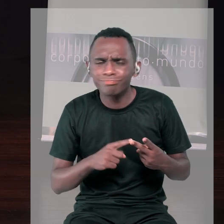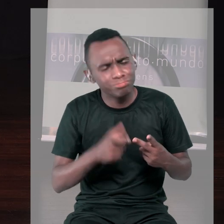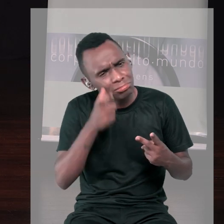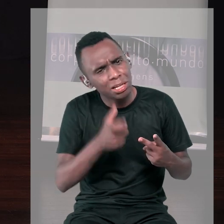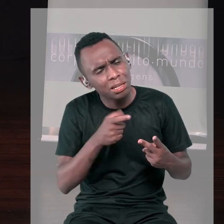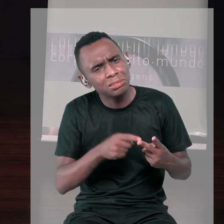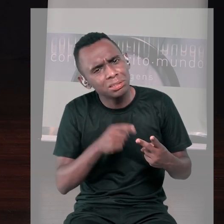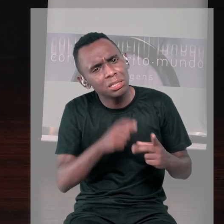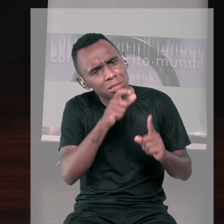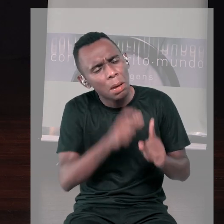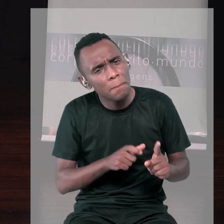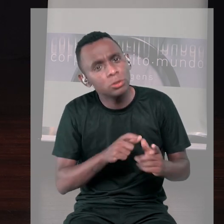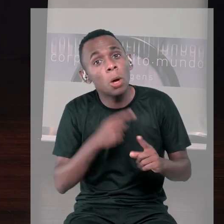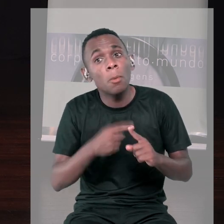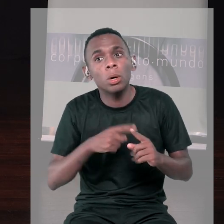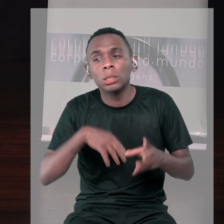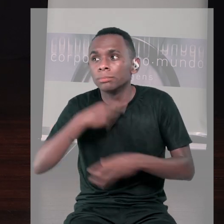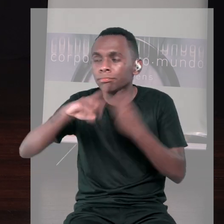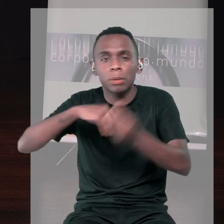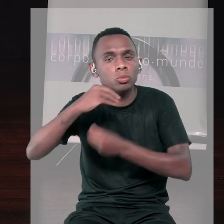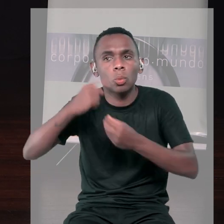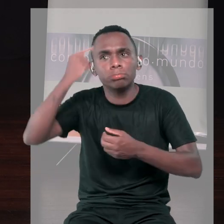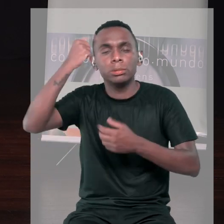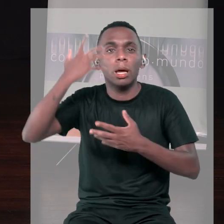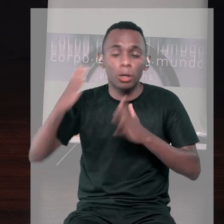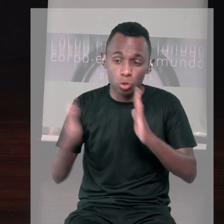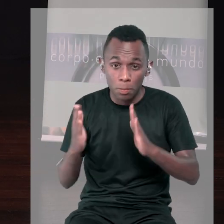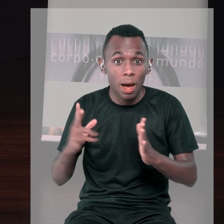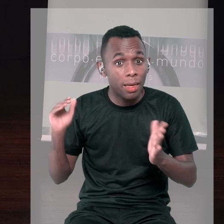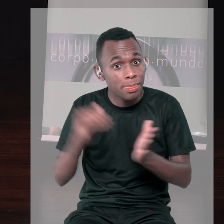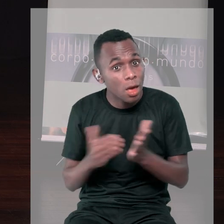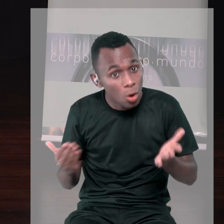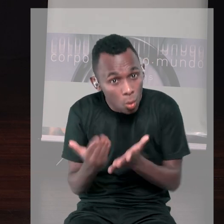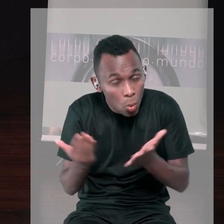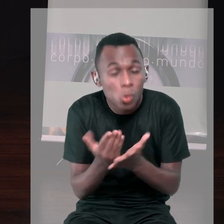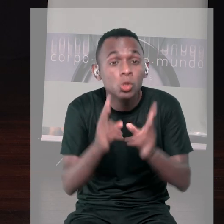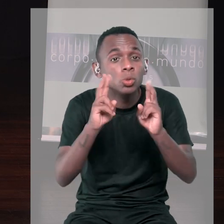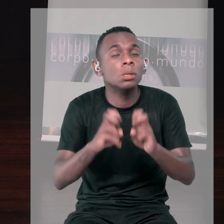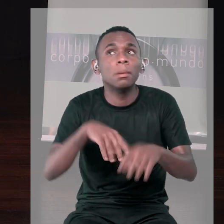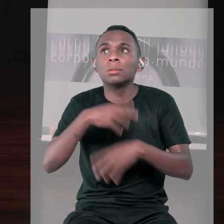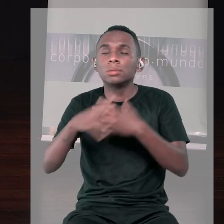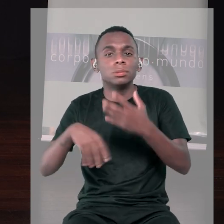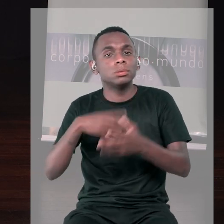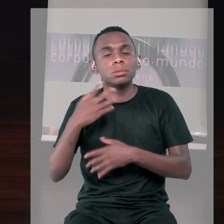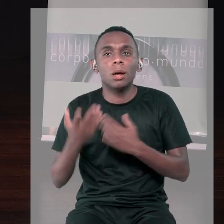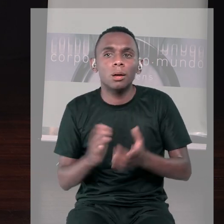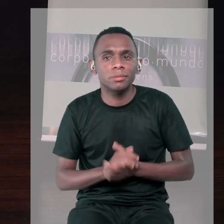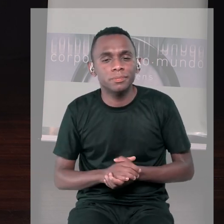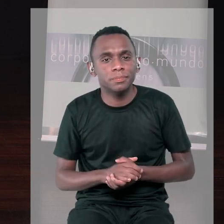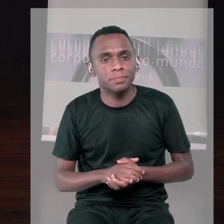ele bagunçou as ideias do seu tempo e continua até hoje bagunçando as ideias. É um pouco um desses nomes